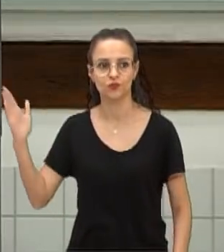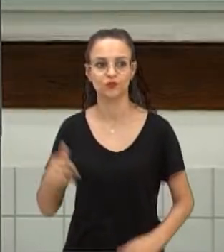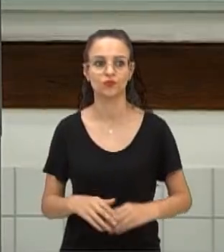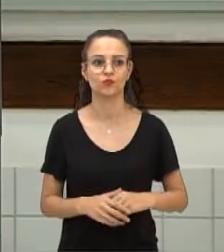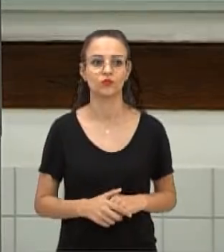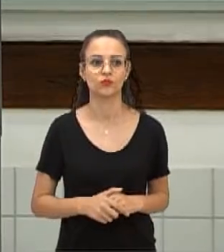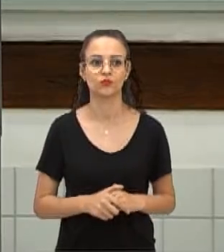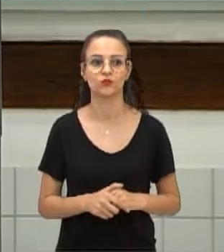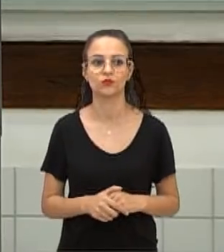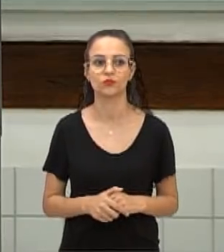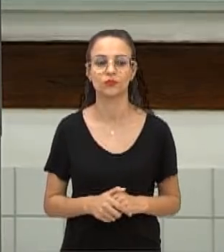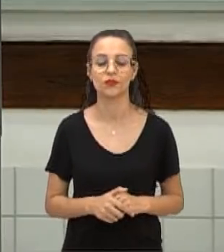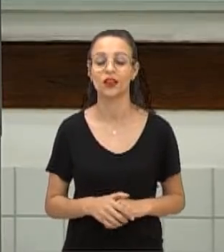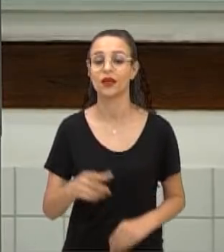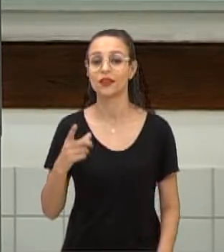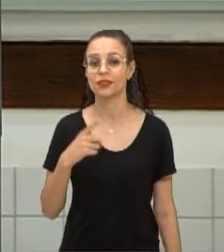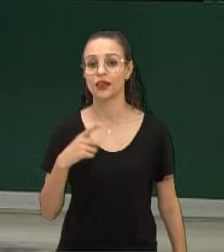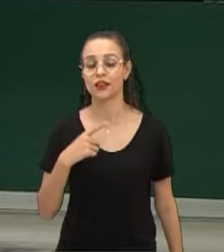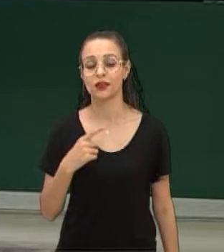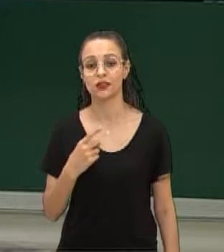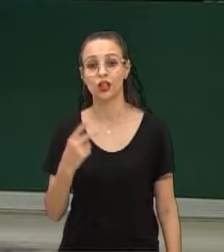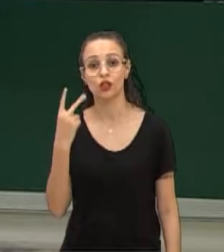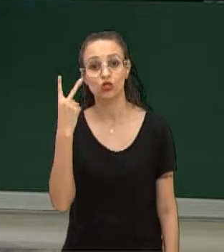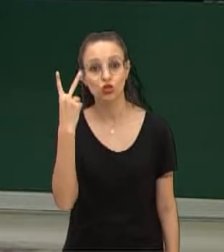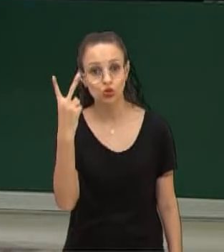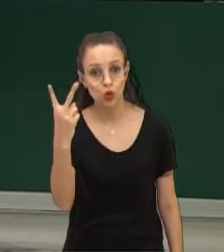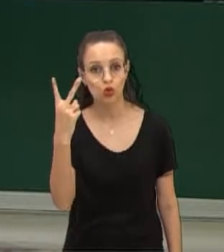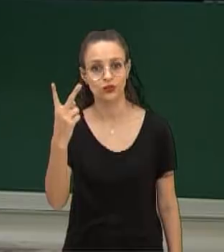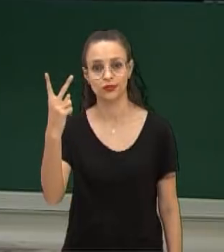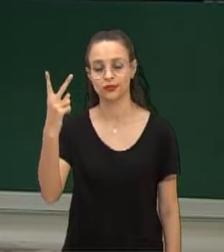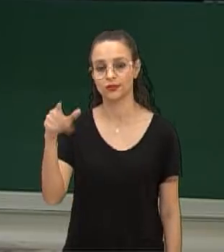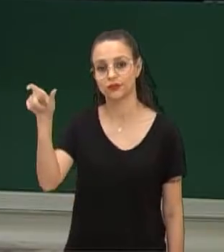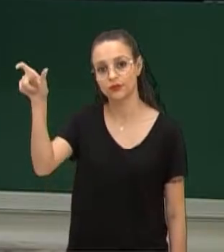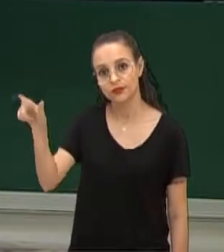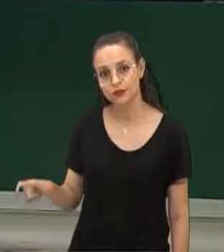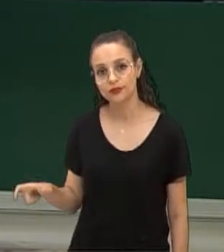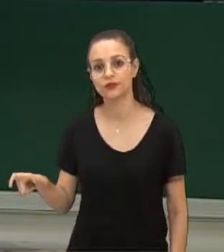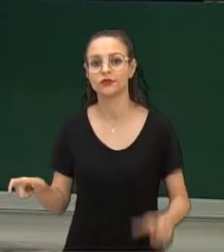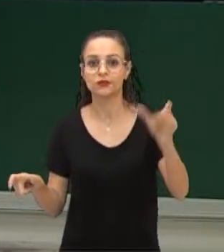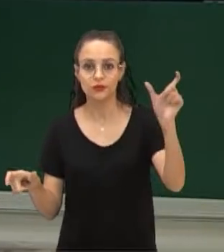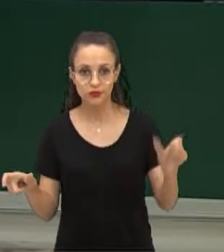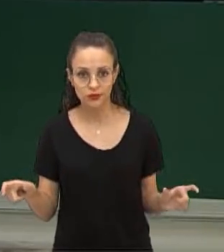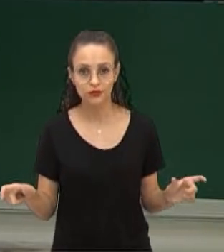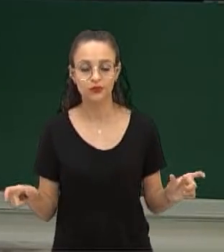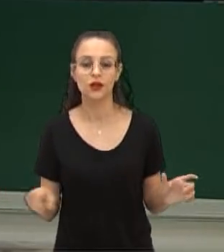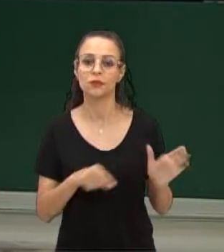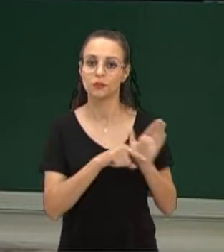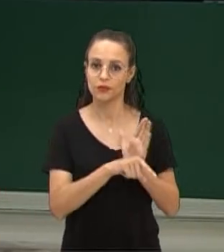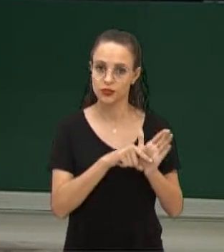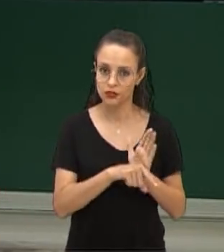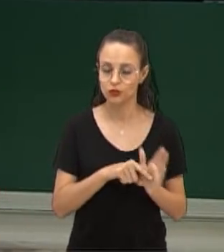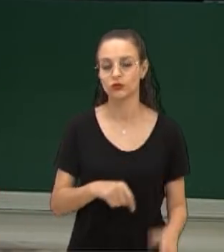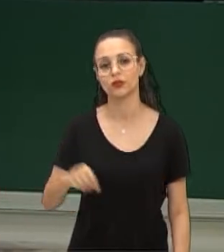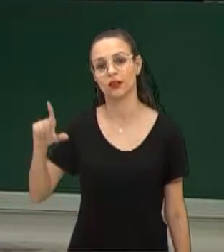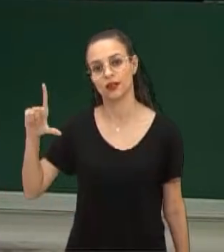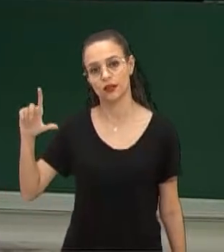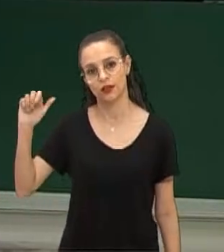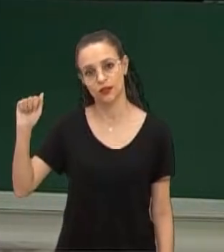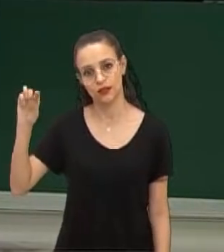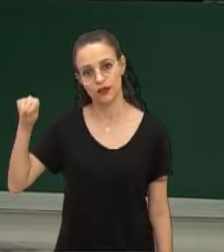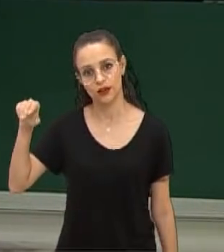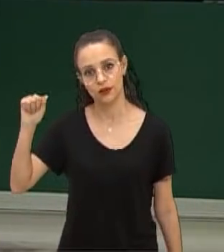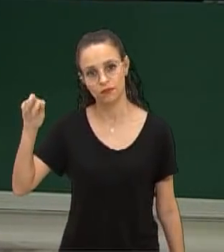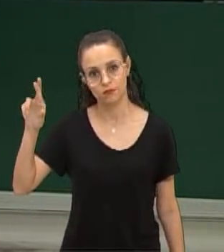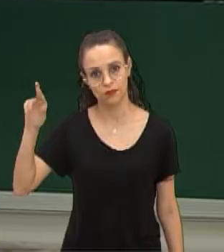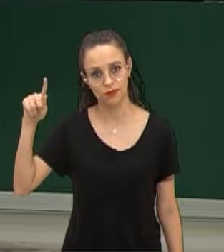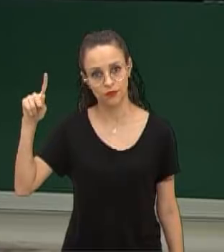imagem remete a dois pesquisadores, são os dois que nós queremos falar. Um, o Lamarck, e o outro, o